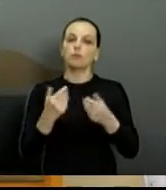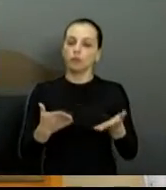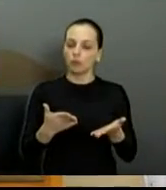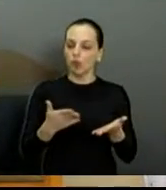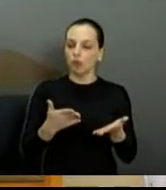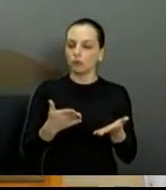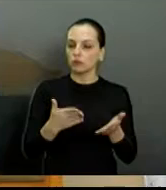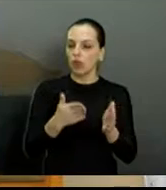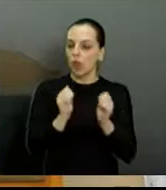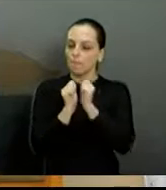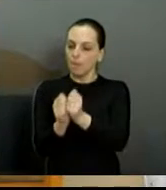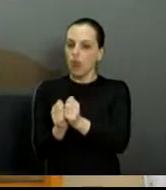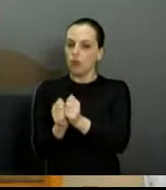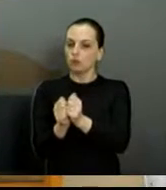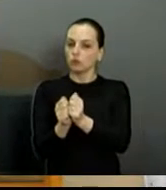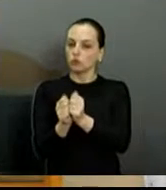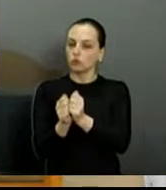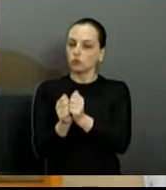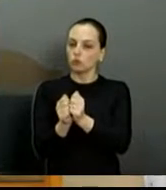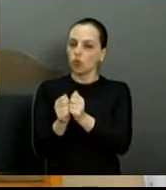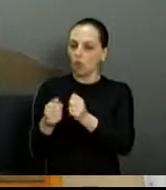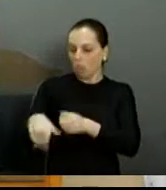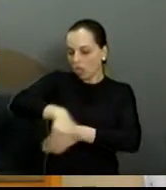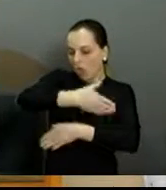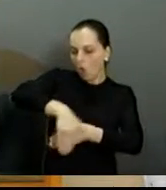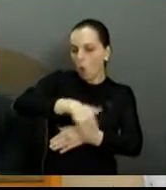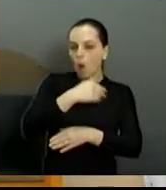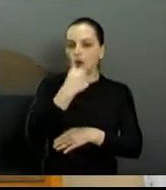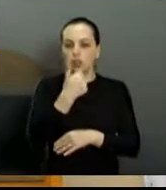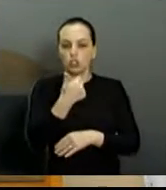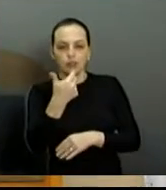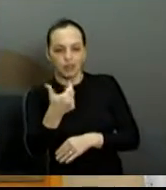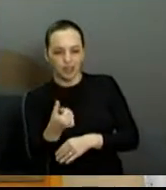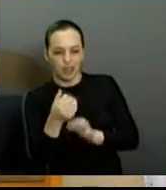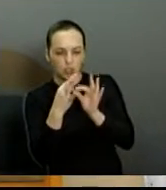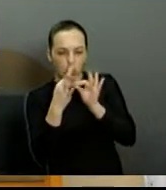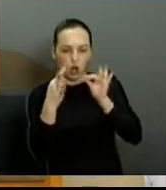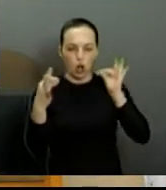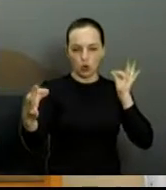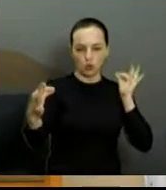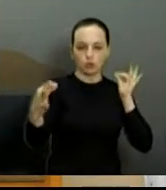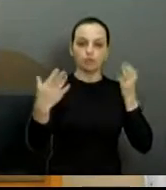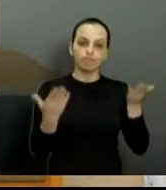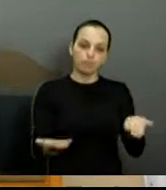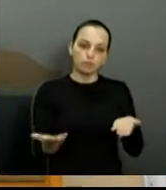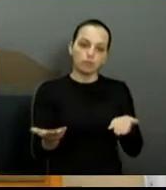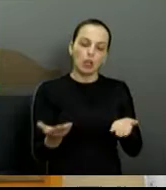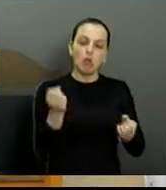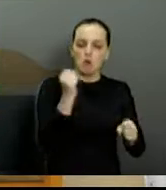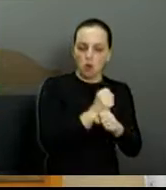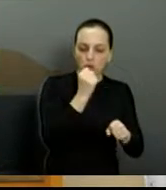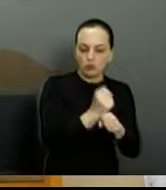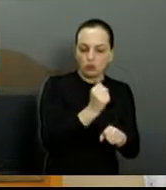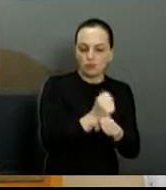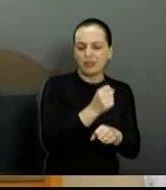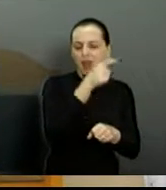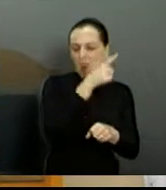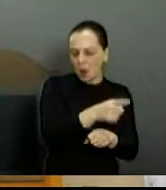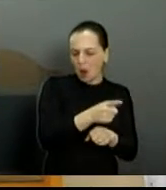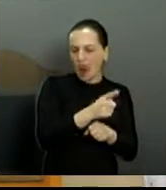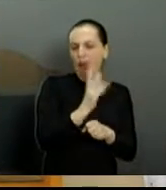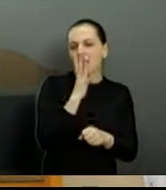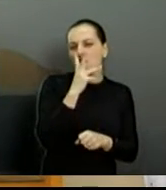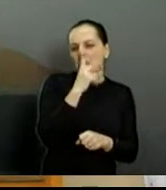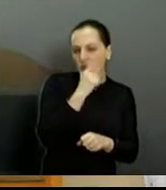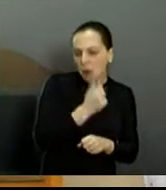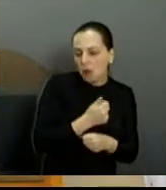tá aqui na 16 aqui então tá longe de onde era né até fazer outro lado a gente não sabe se vai fazer eu já pedi